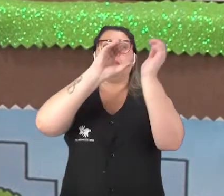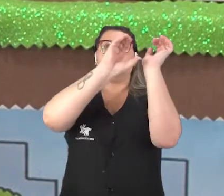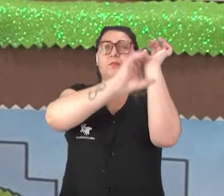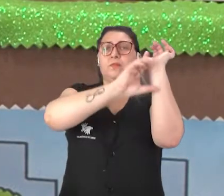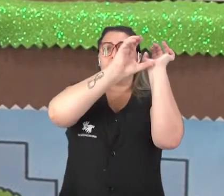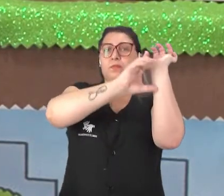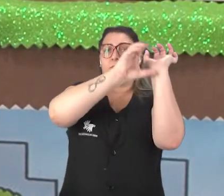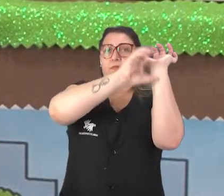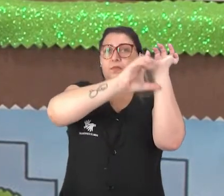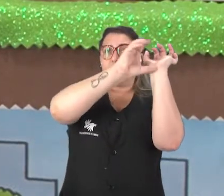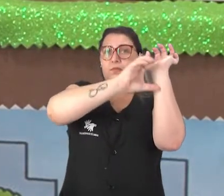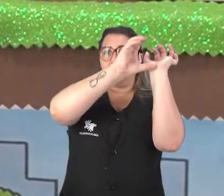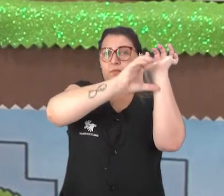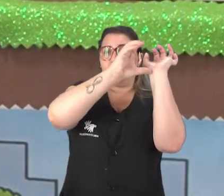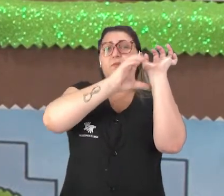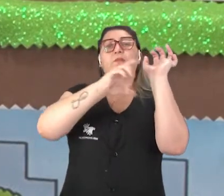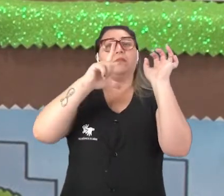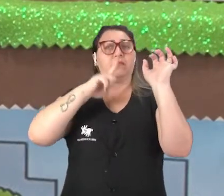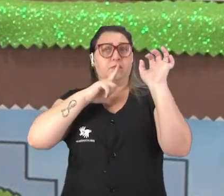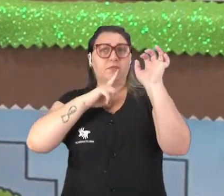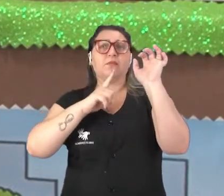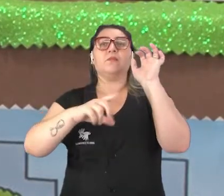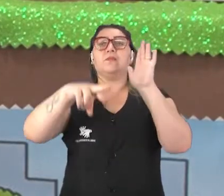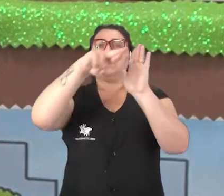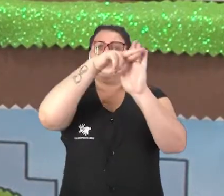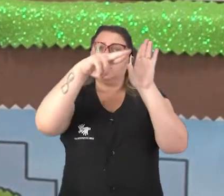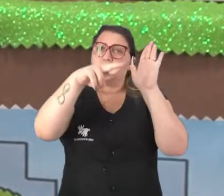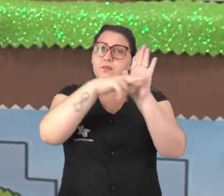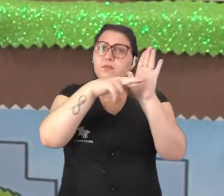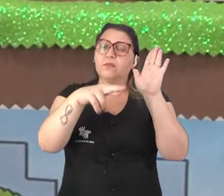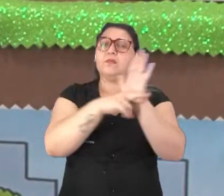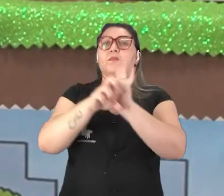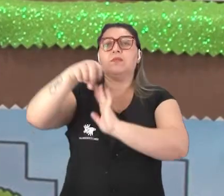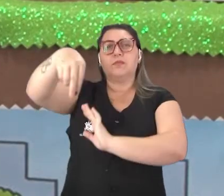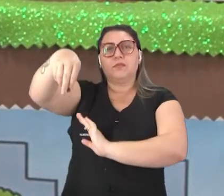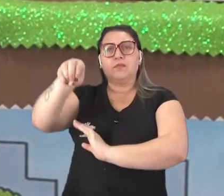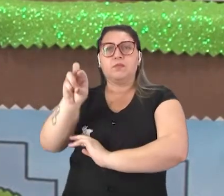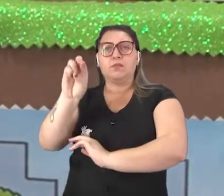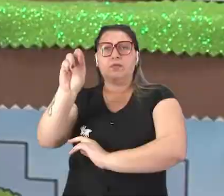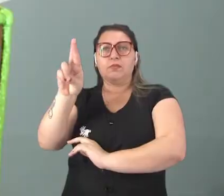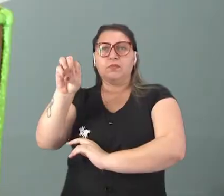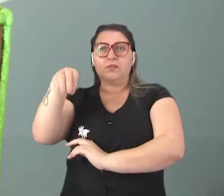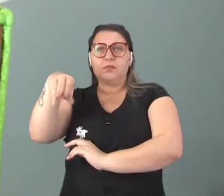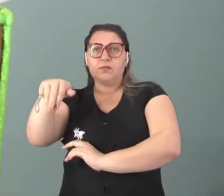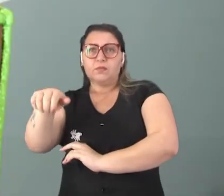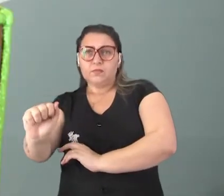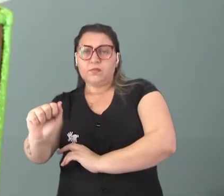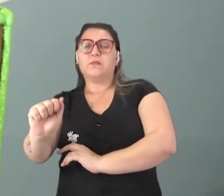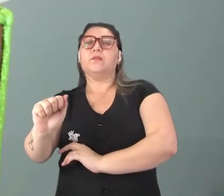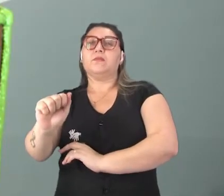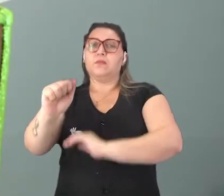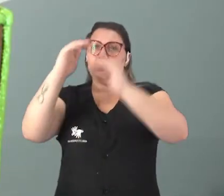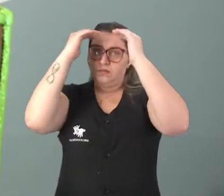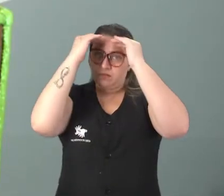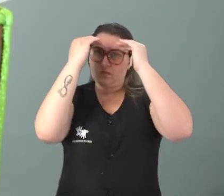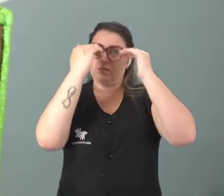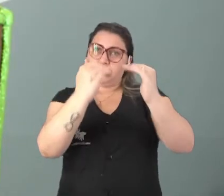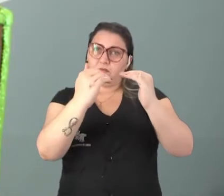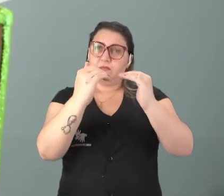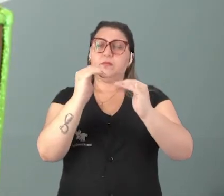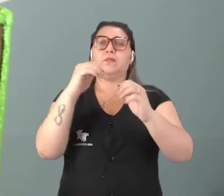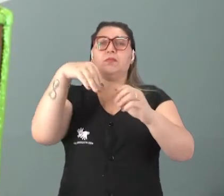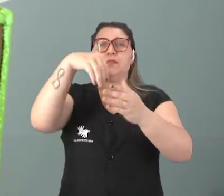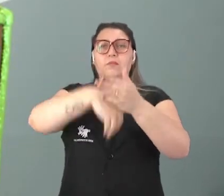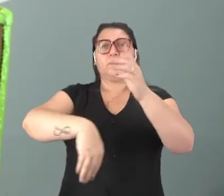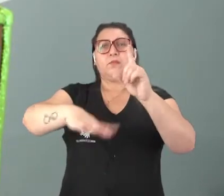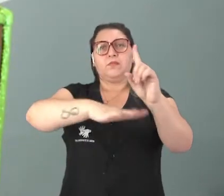temos muitas normas e regras, tá, que devem ser seguidas, tá bom, na sociedade. E eu